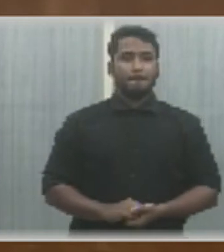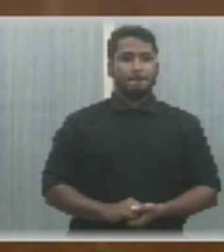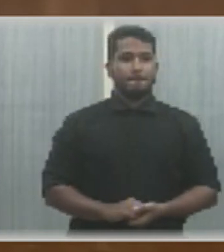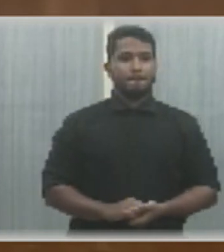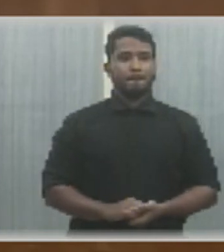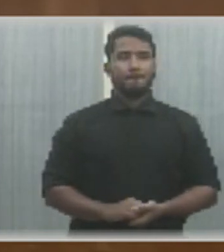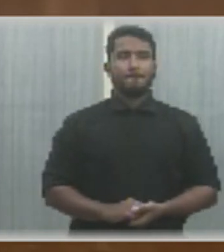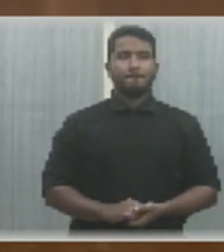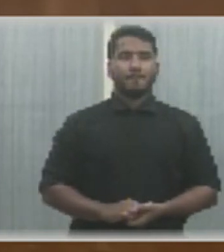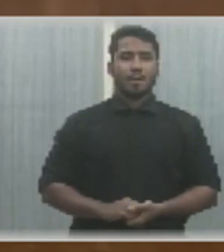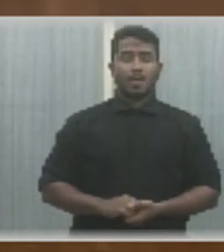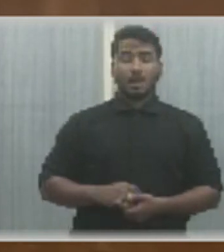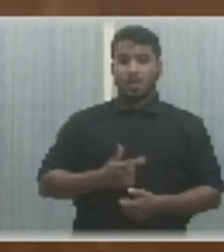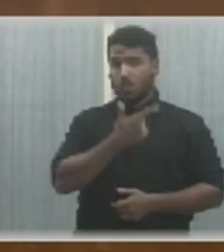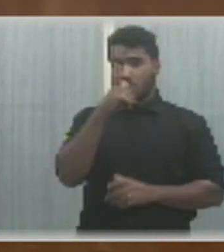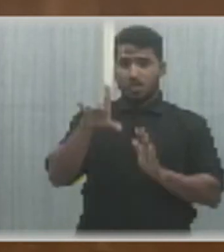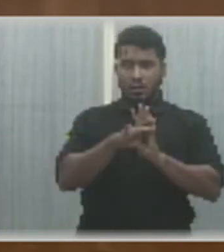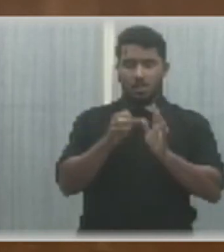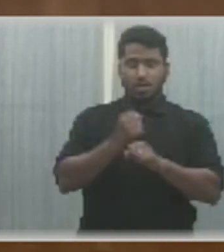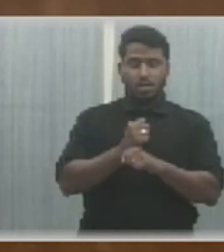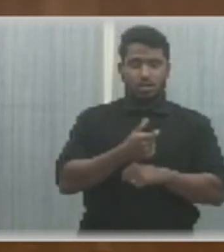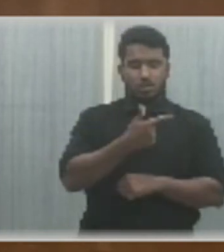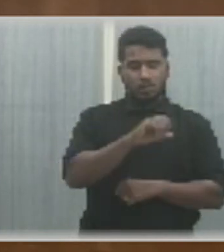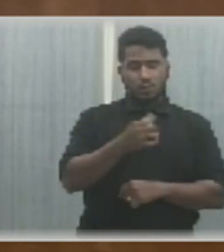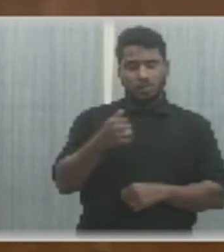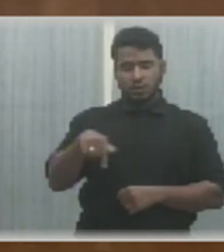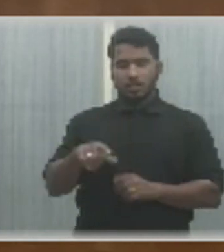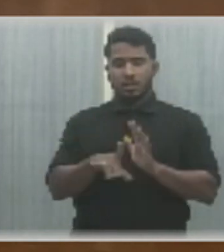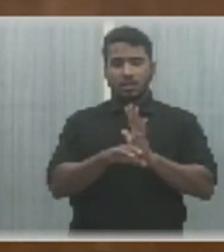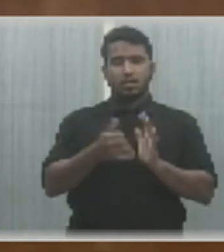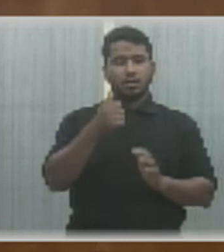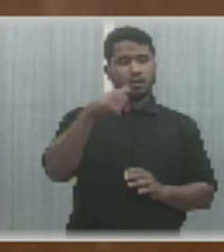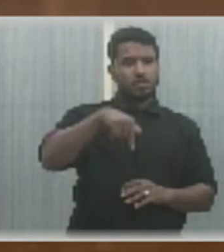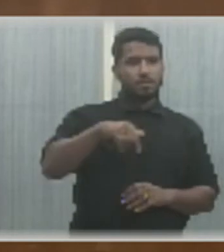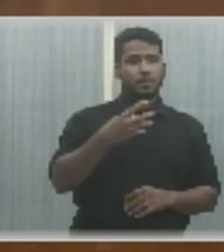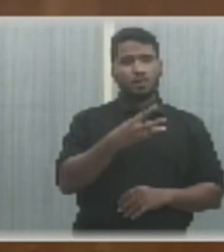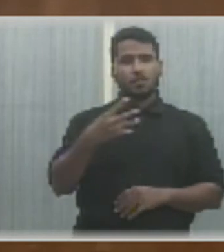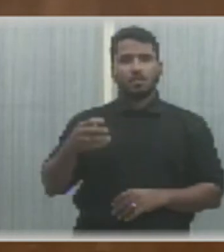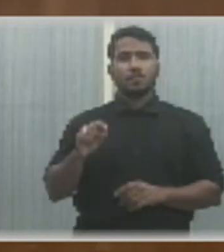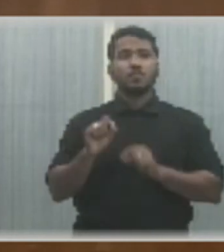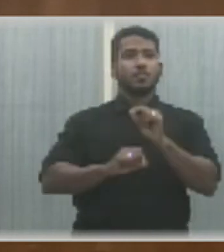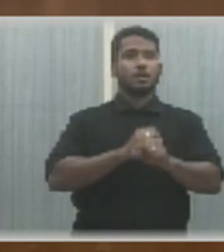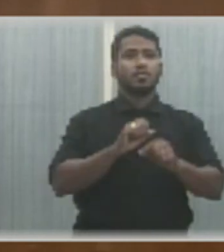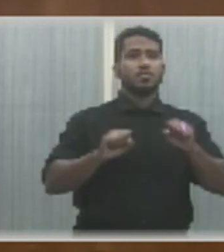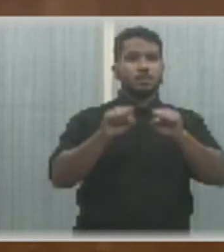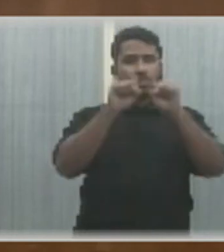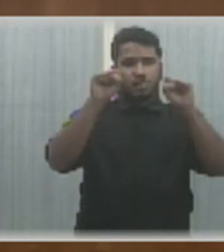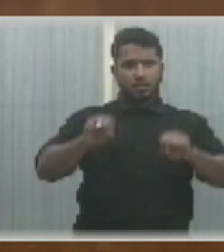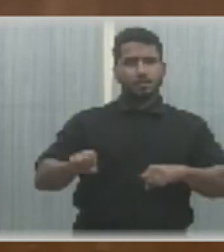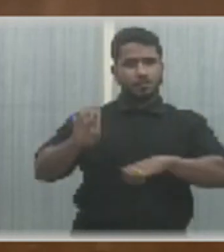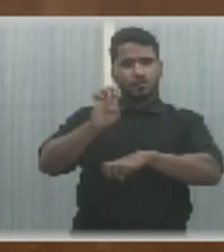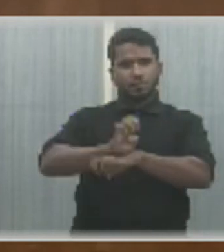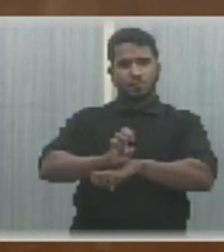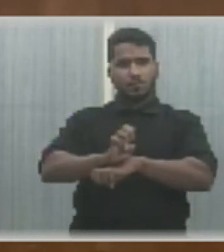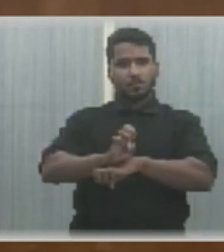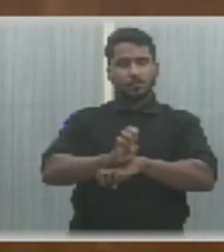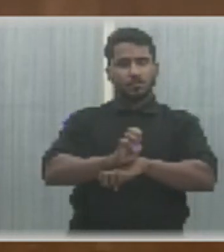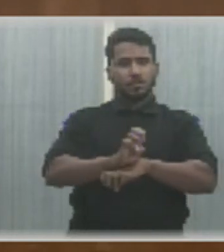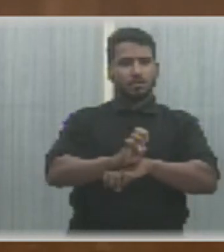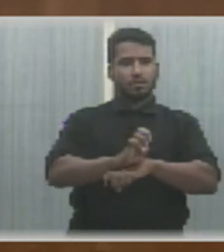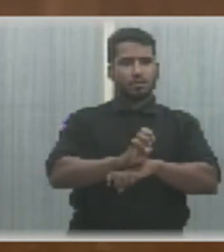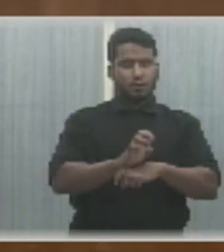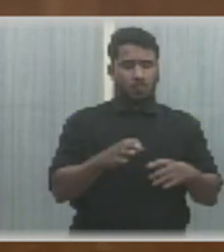através de uma outra lei de 2017, a Lei 7.044, institui o Sistema Estadual de